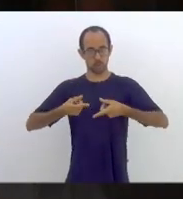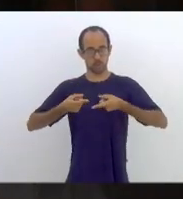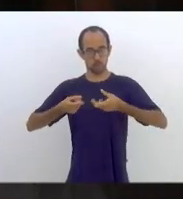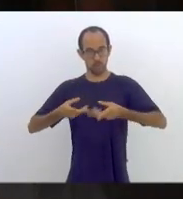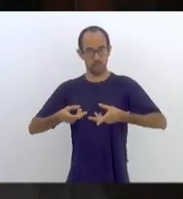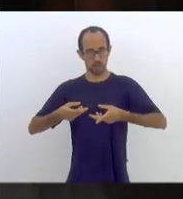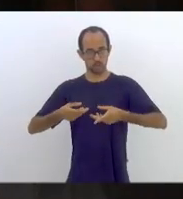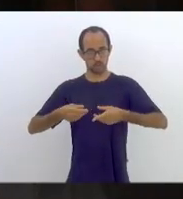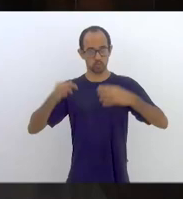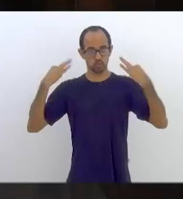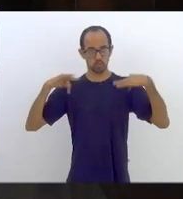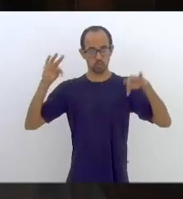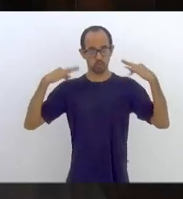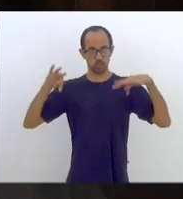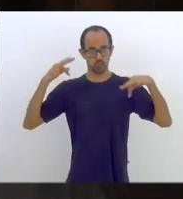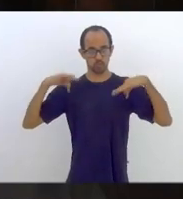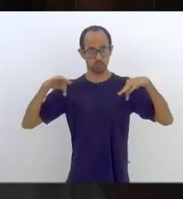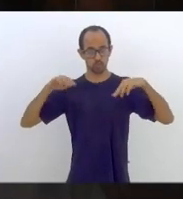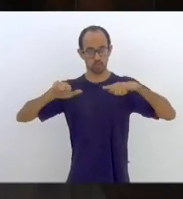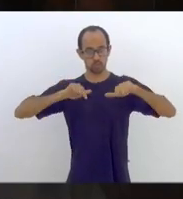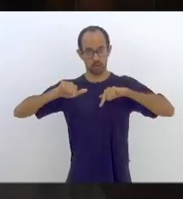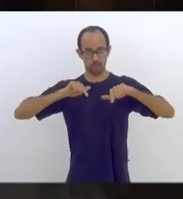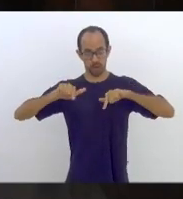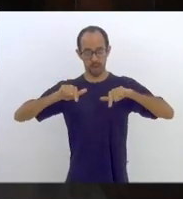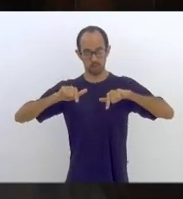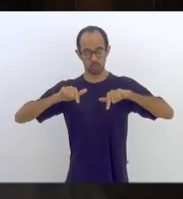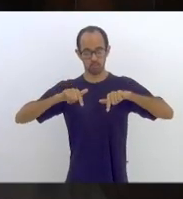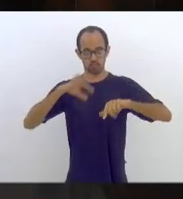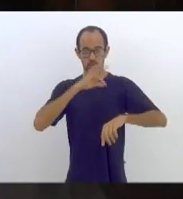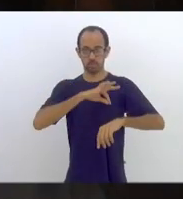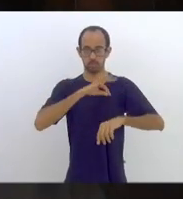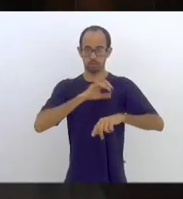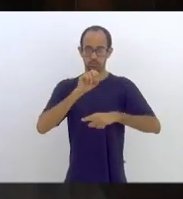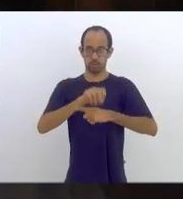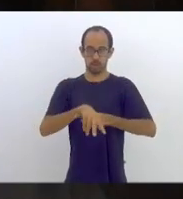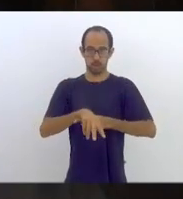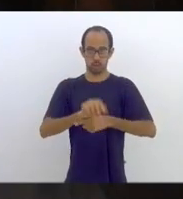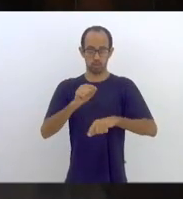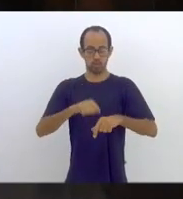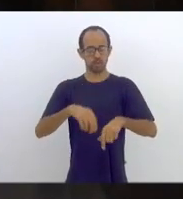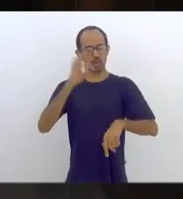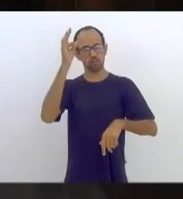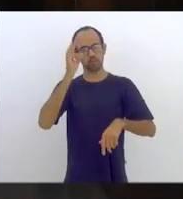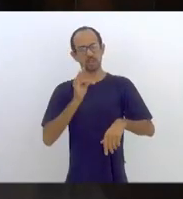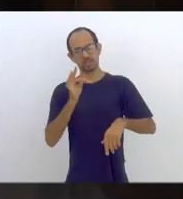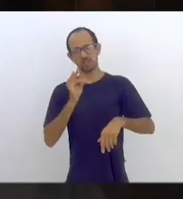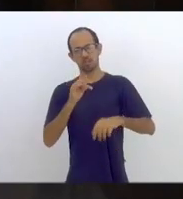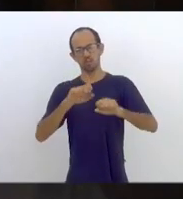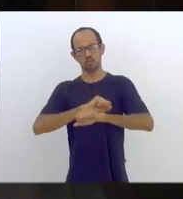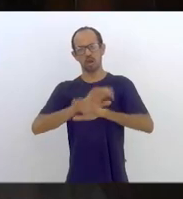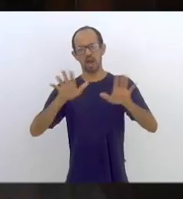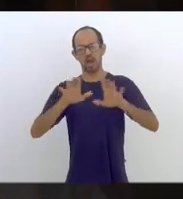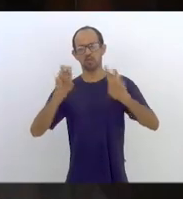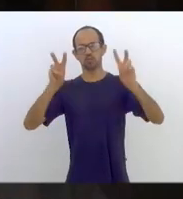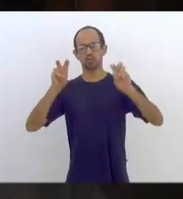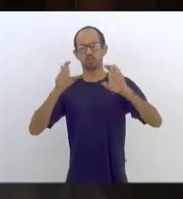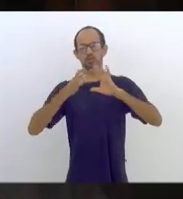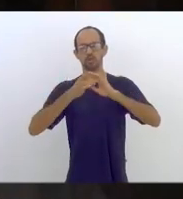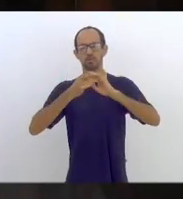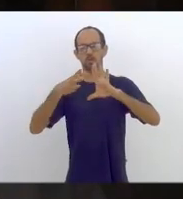Ministro do Trabalho e Emprego que dá um belo testemunho sobre democracia